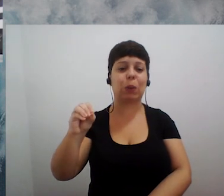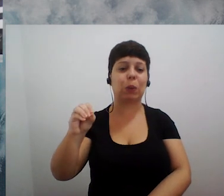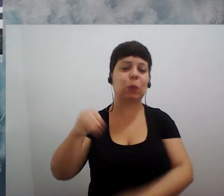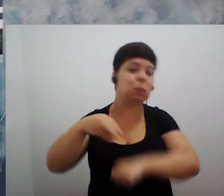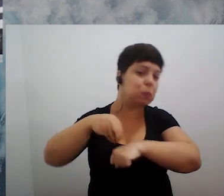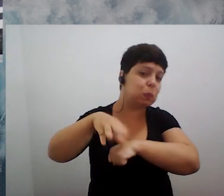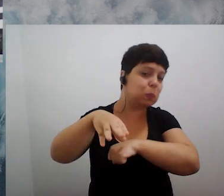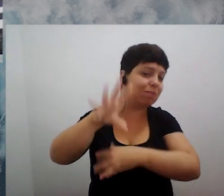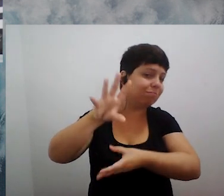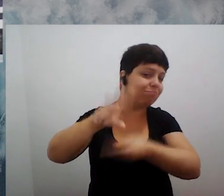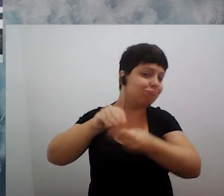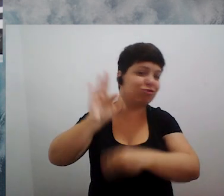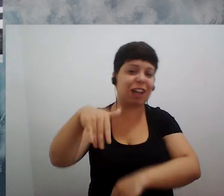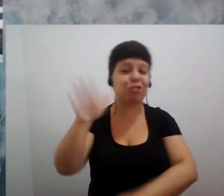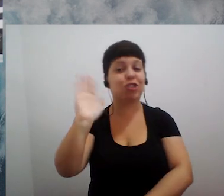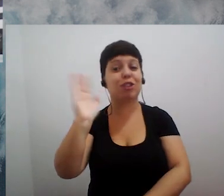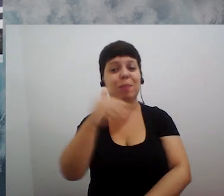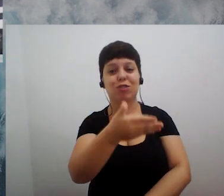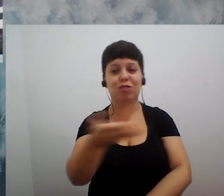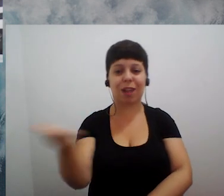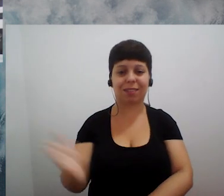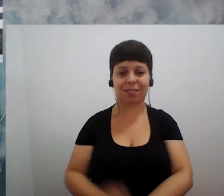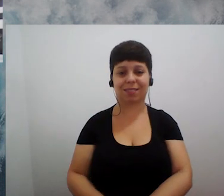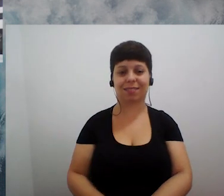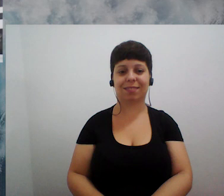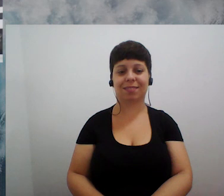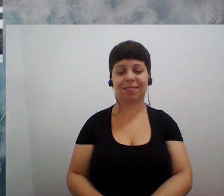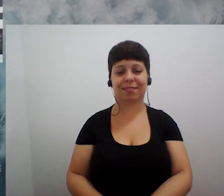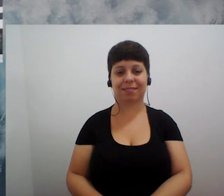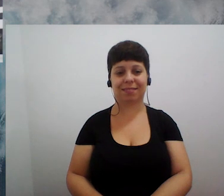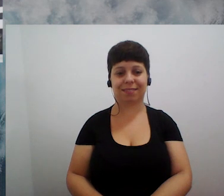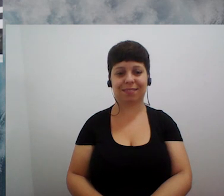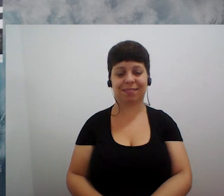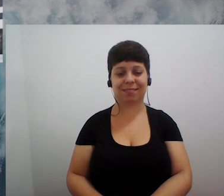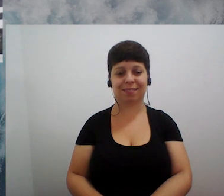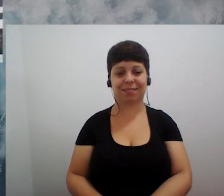Marcelo, dá uma mensagem de despedida aí para o pessoal. Olha,